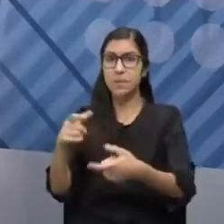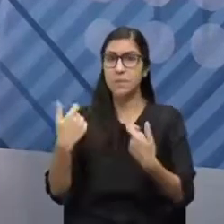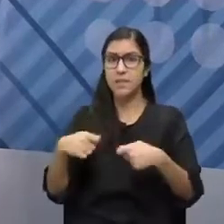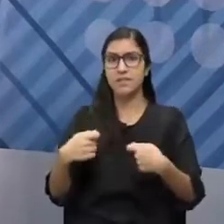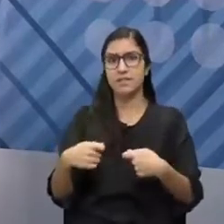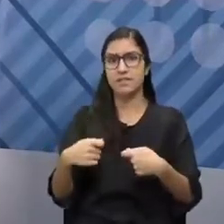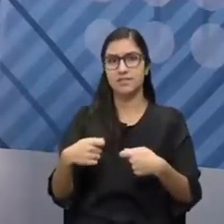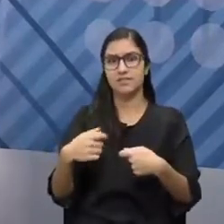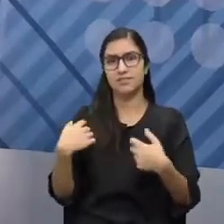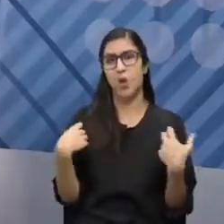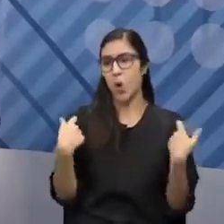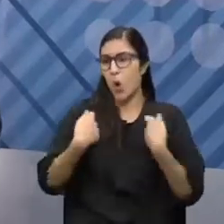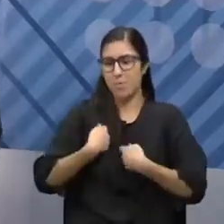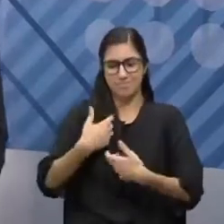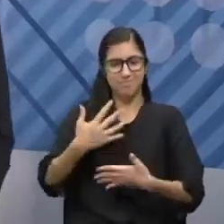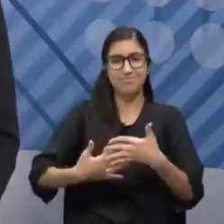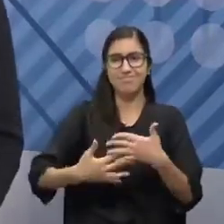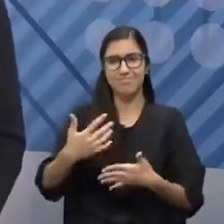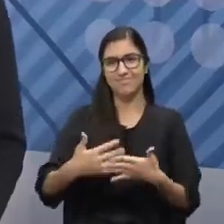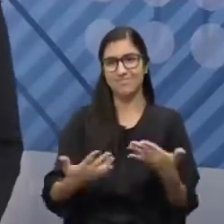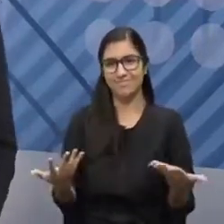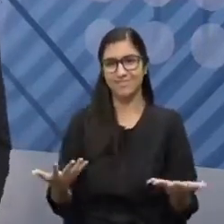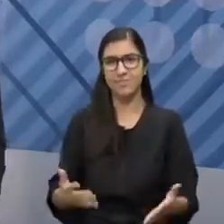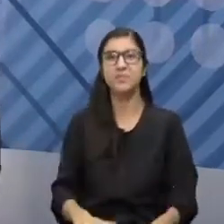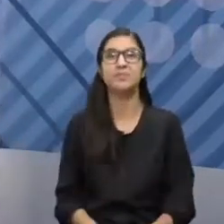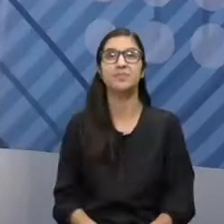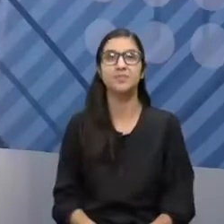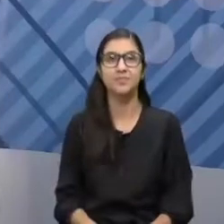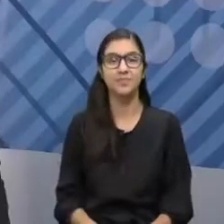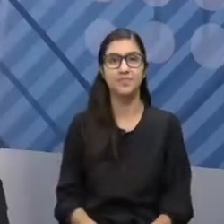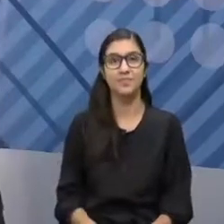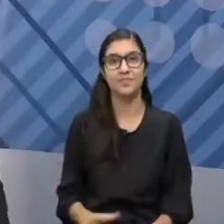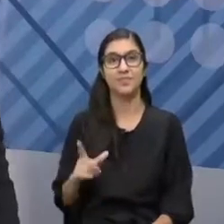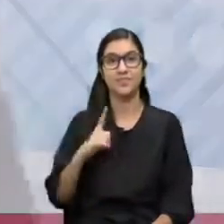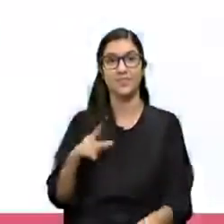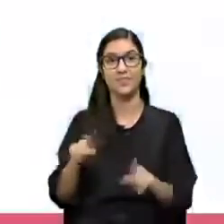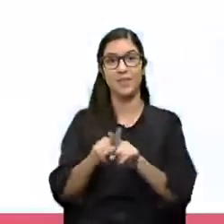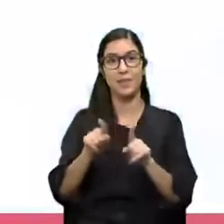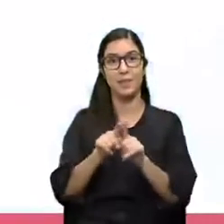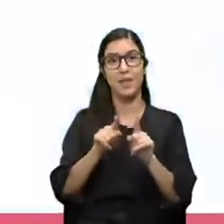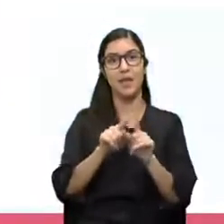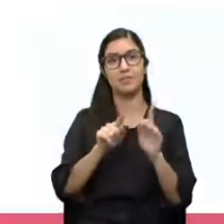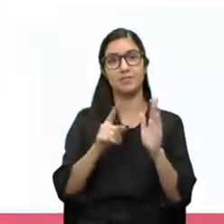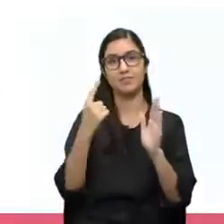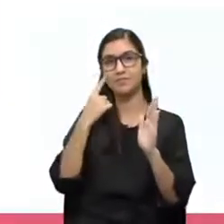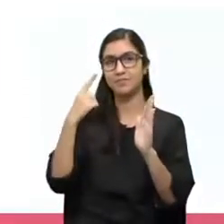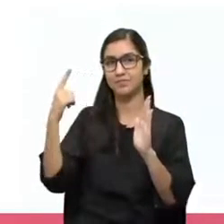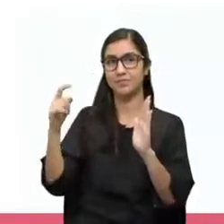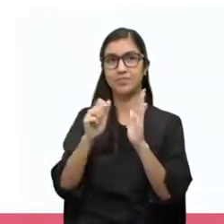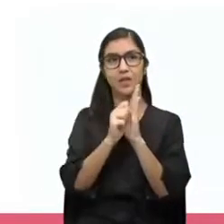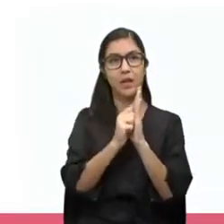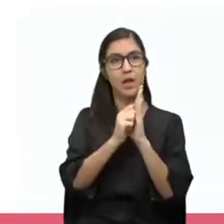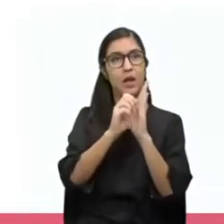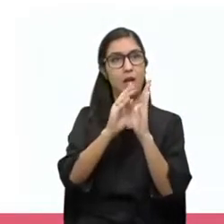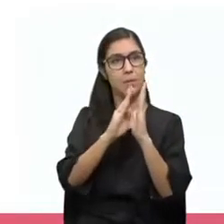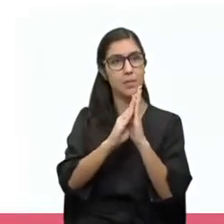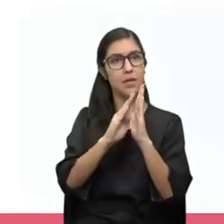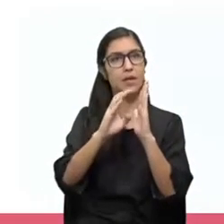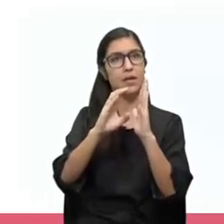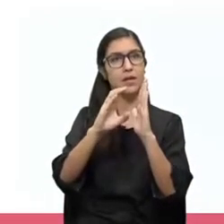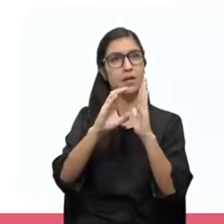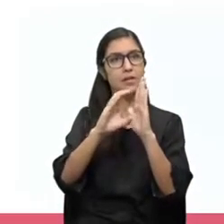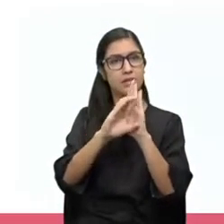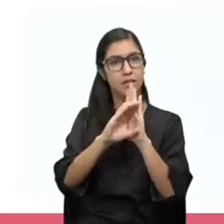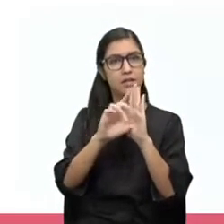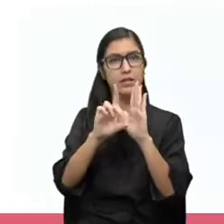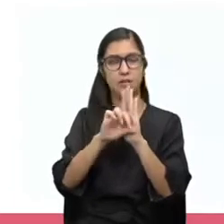minha blusa para ele compreender, certo? O alfabeto manual, então vamos ao quadro, é o mesmo alfabeto feito